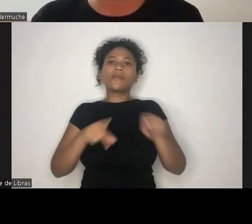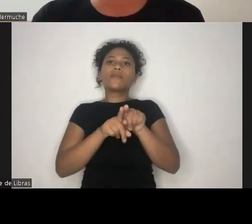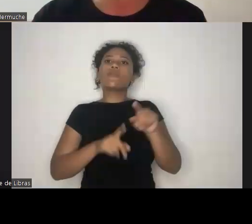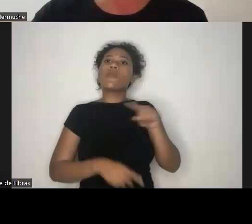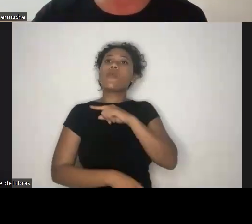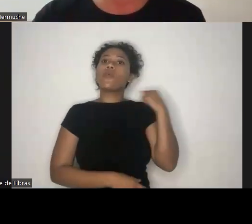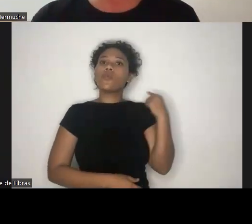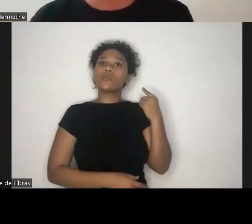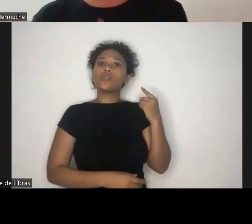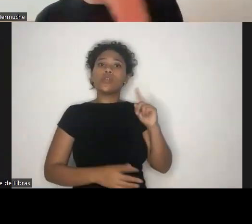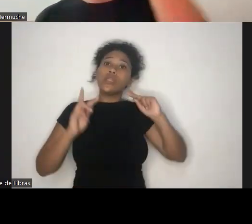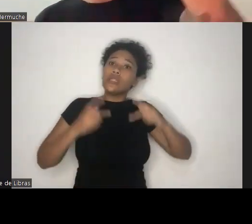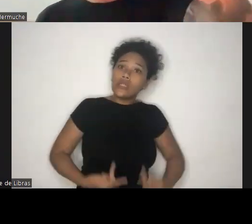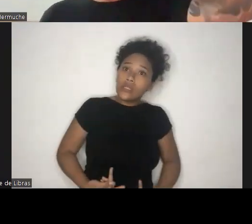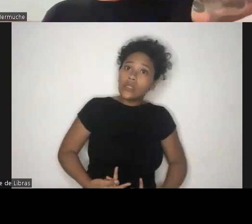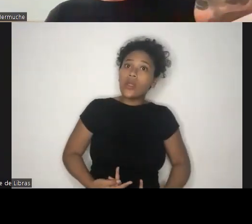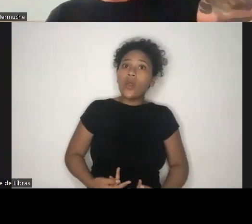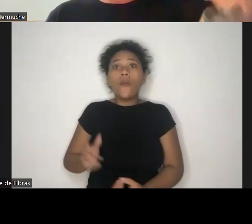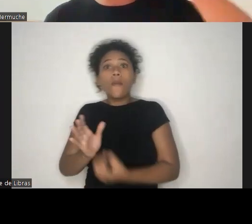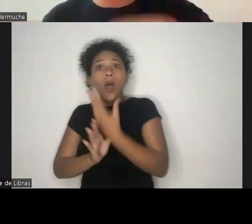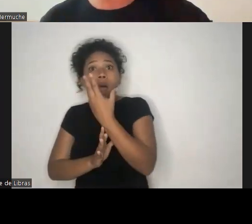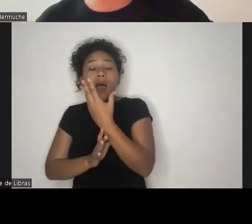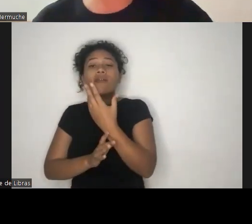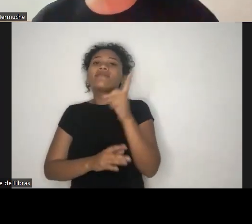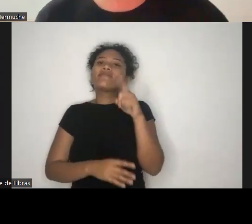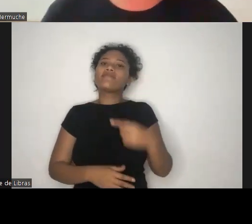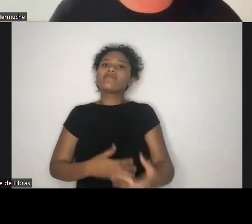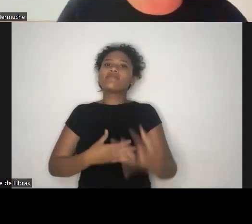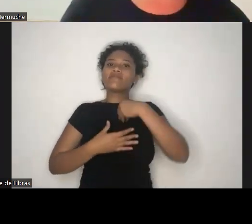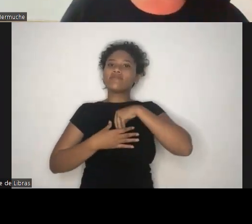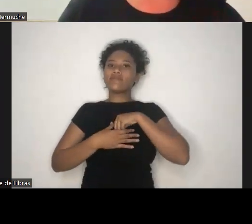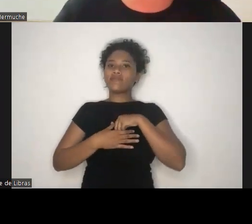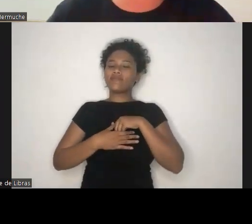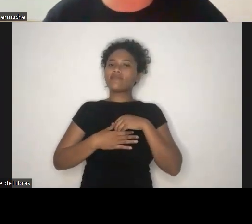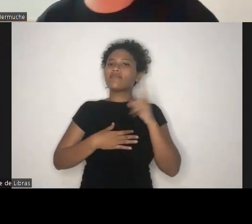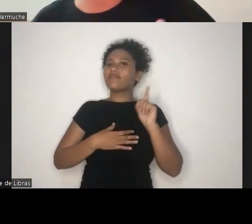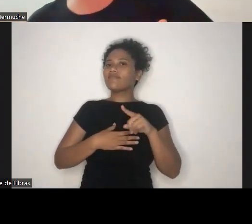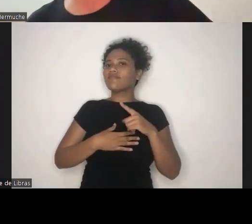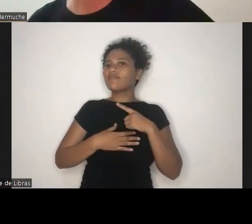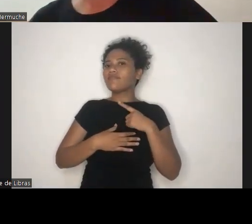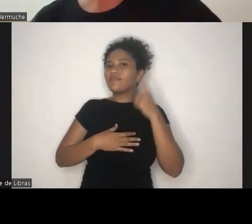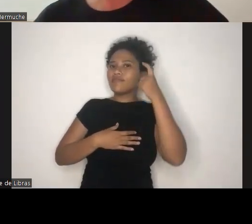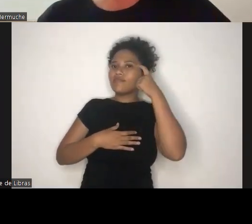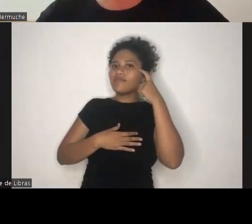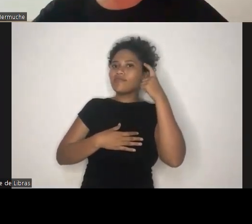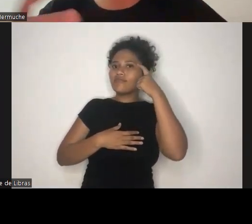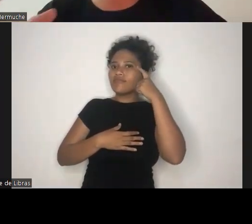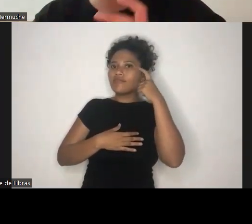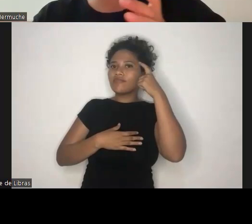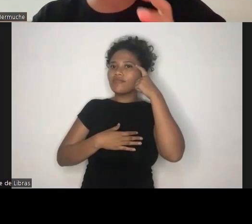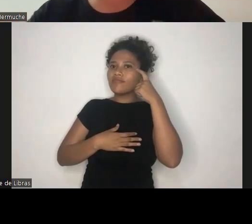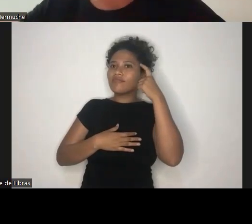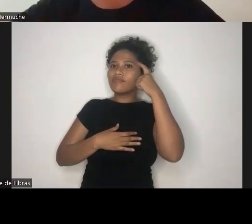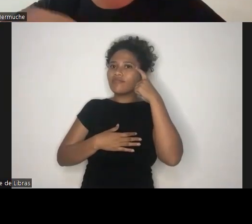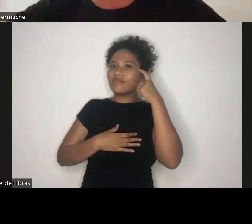do homem e aí me veio toda uma questão da Ânima do ânimo se eu comecei a pesquisar muito assim a